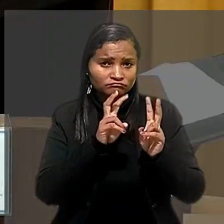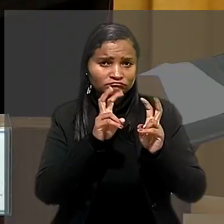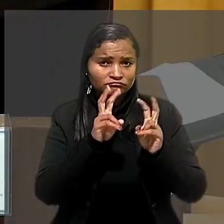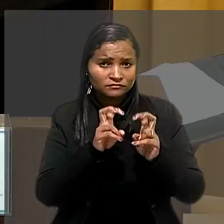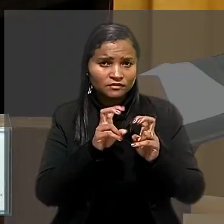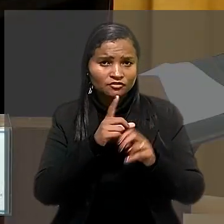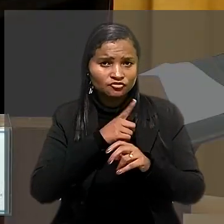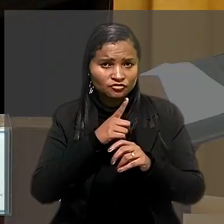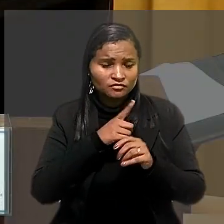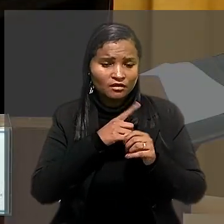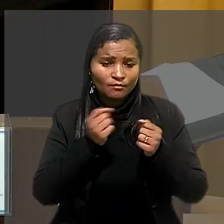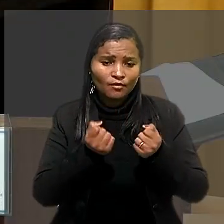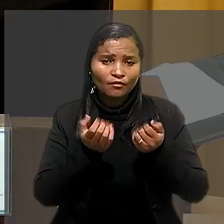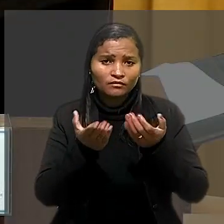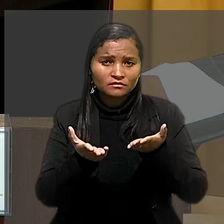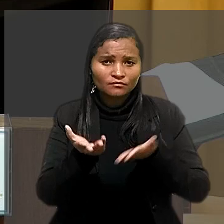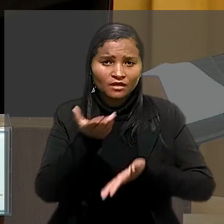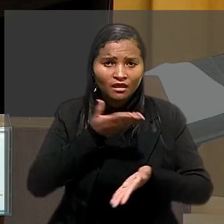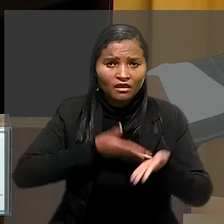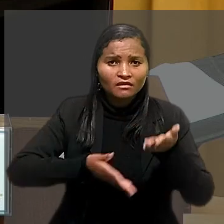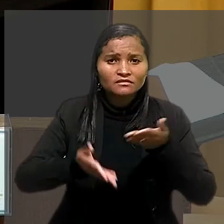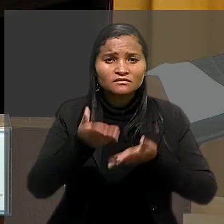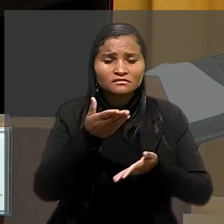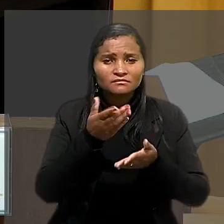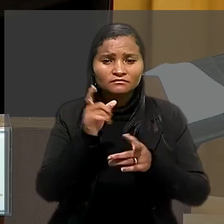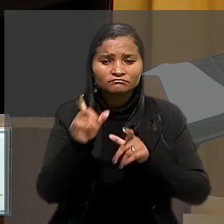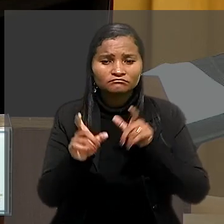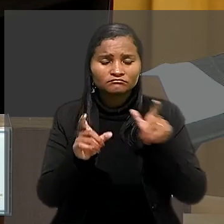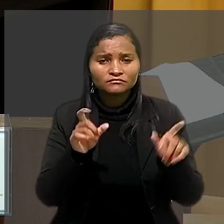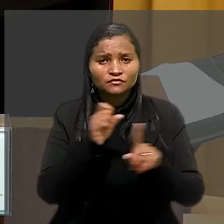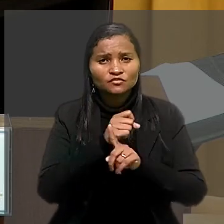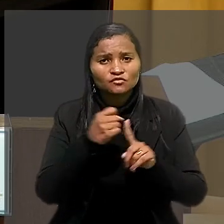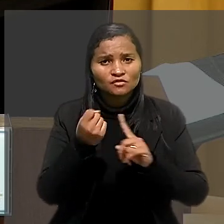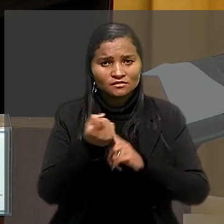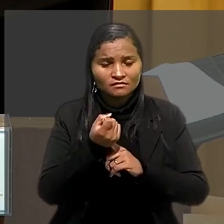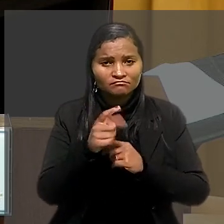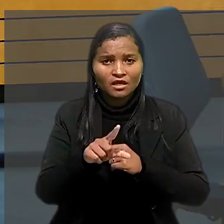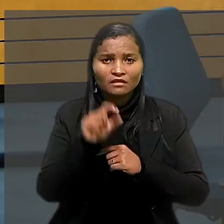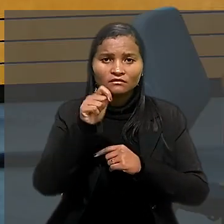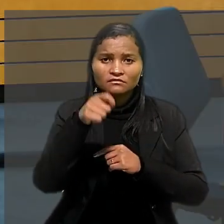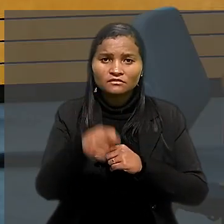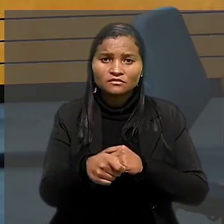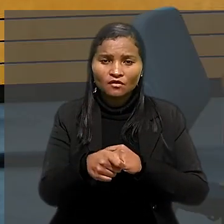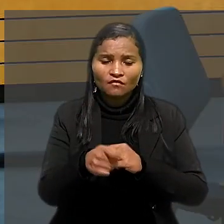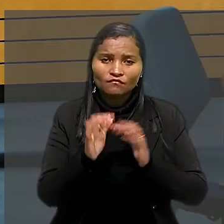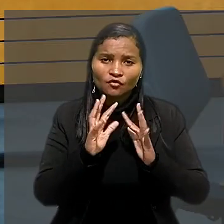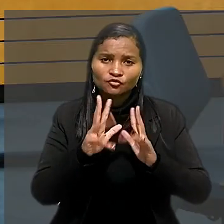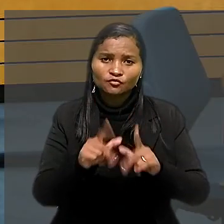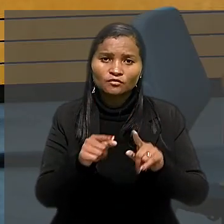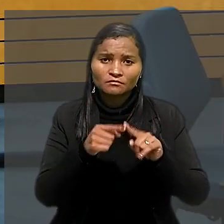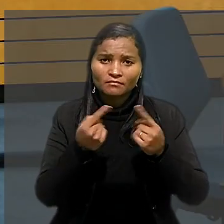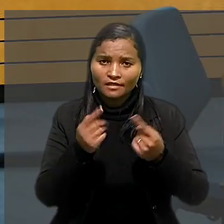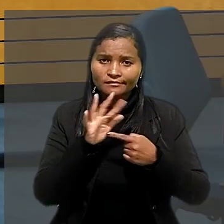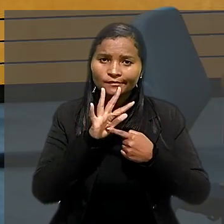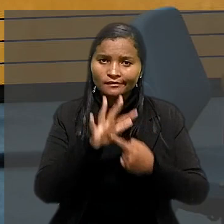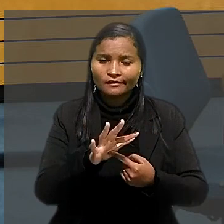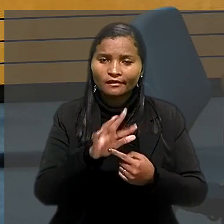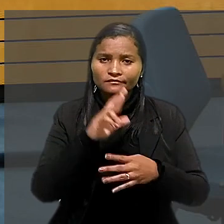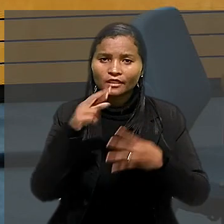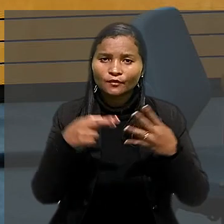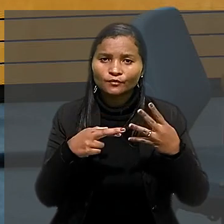o pretexto de haver uma concessão recíproca entre os atores sociais. A decisão foi unânime, mas